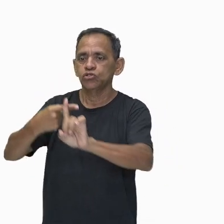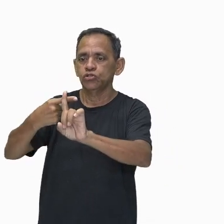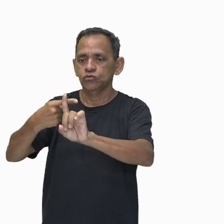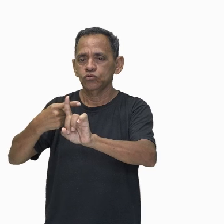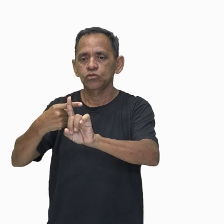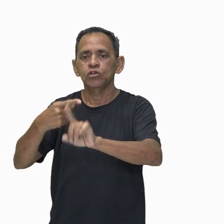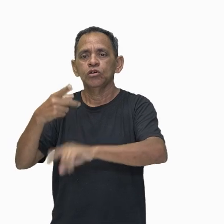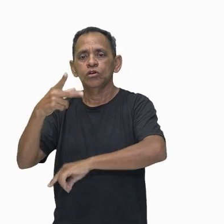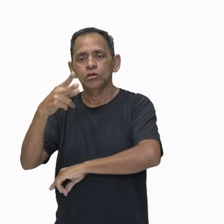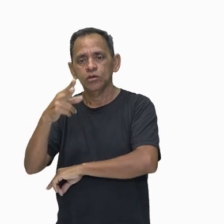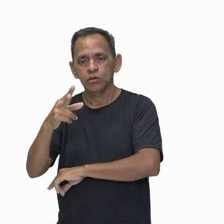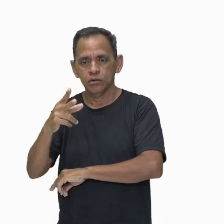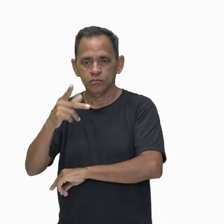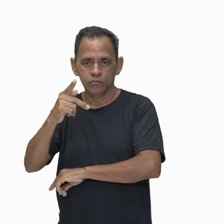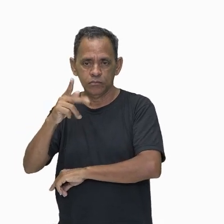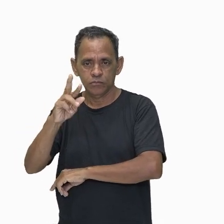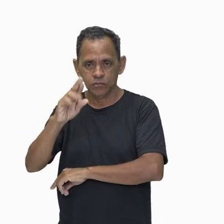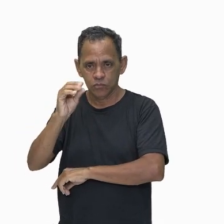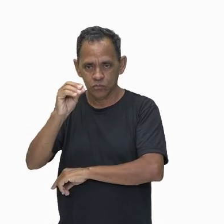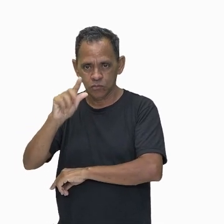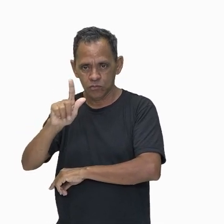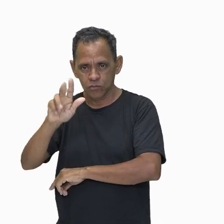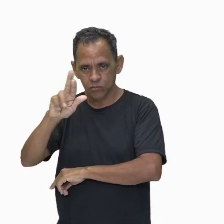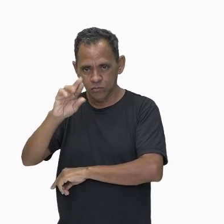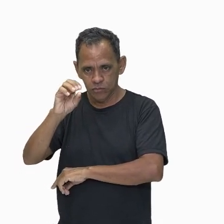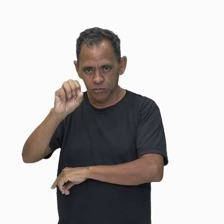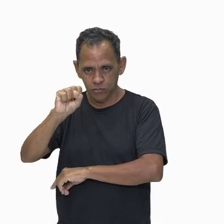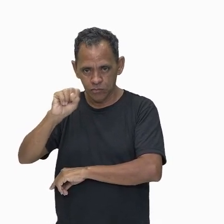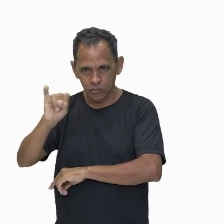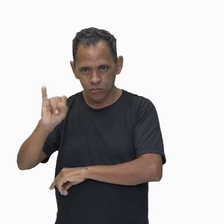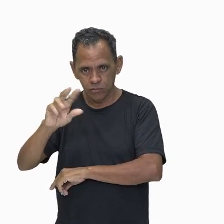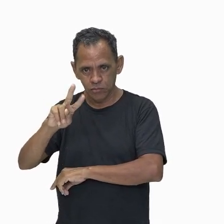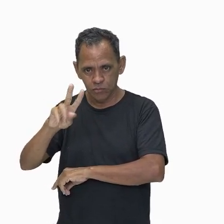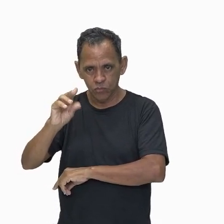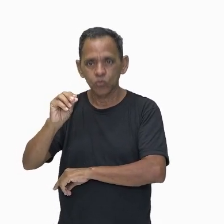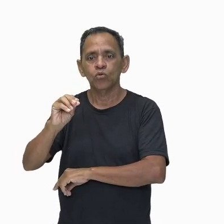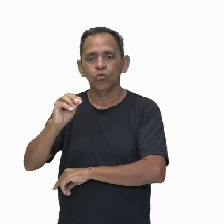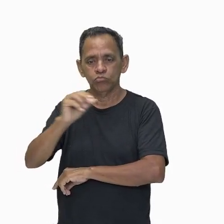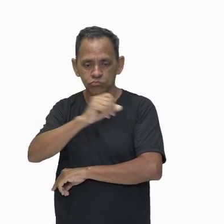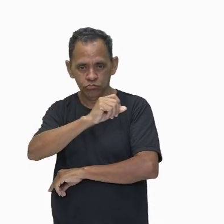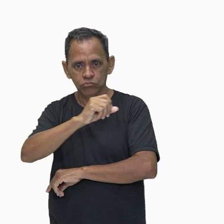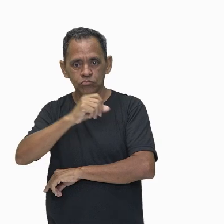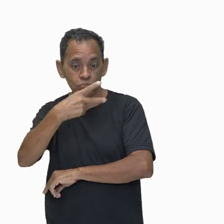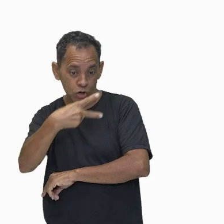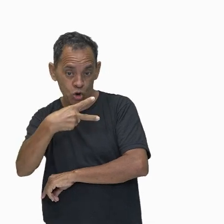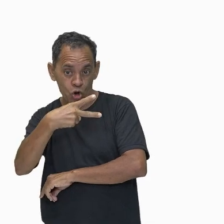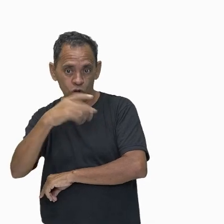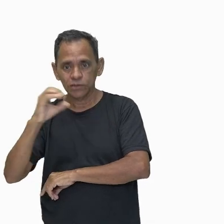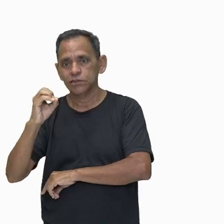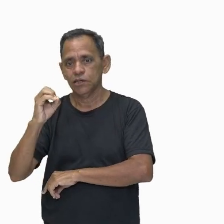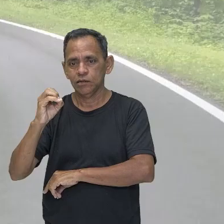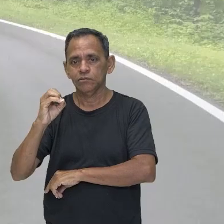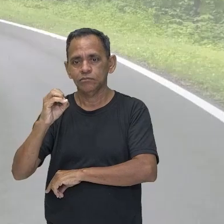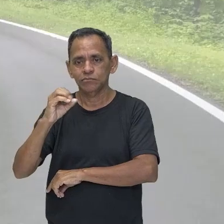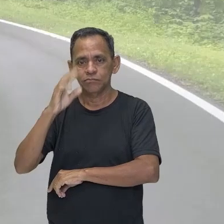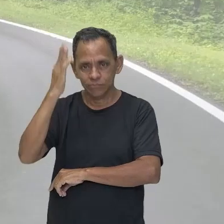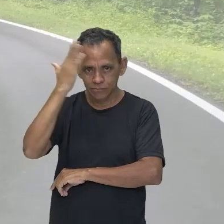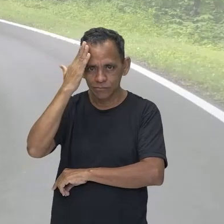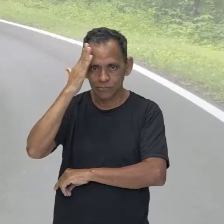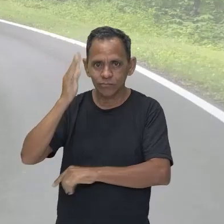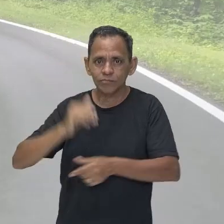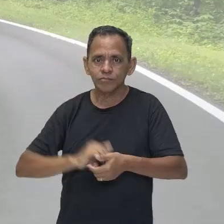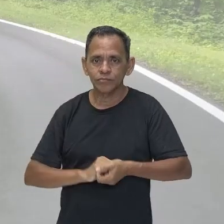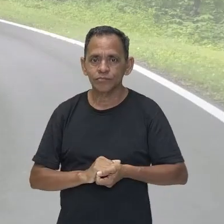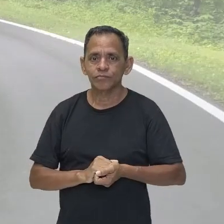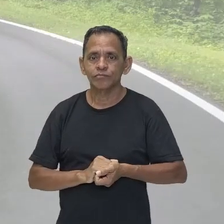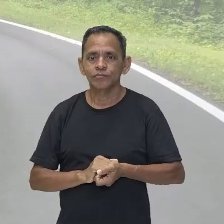progressivo e a velocidade ela vai ser positiva, ou seja, maior do que zero, tá, pessoal? Então é isso que eu estou falando quando eu